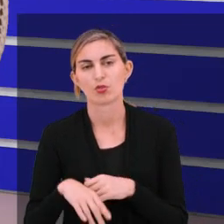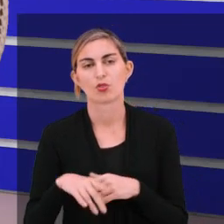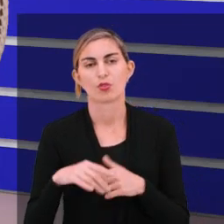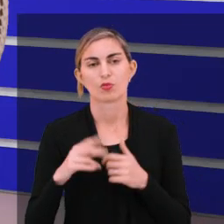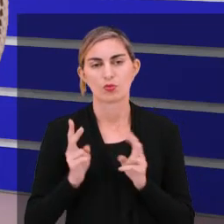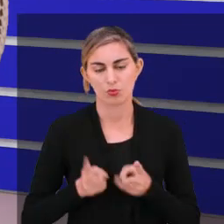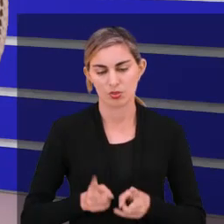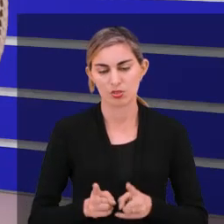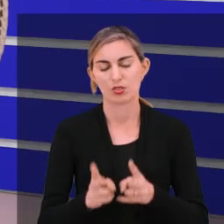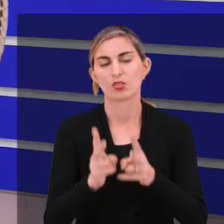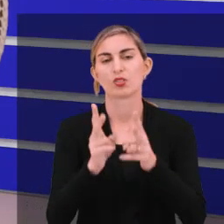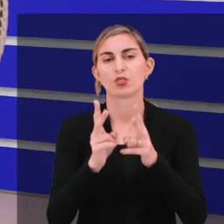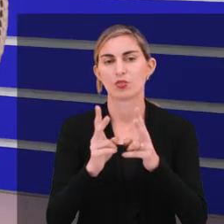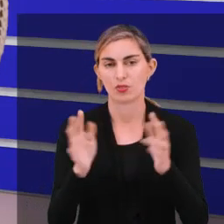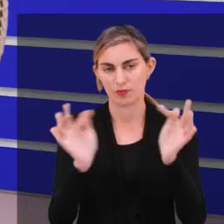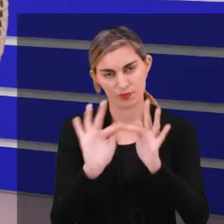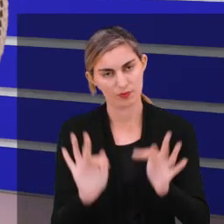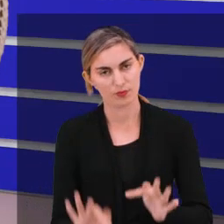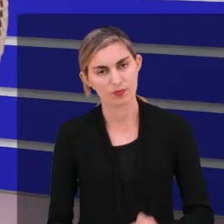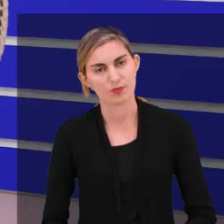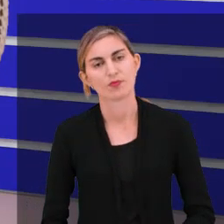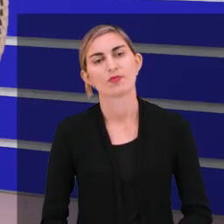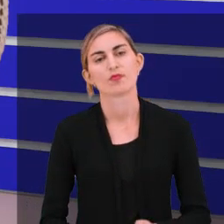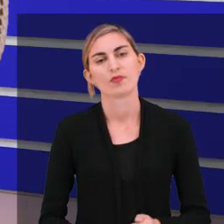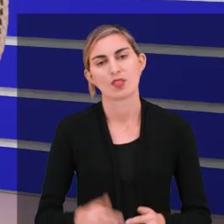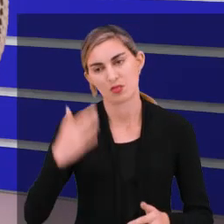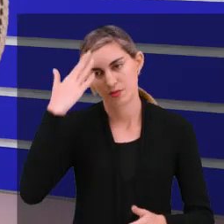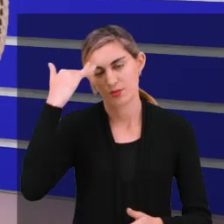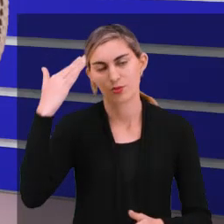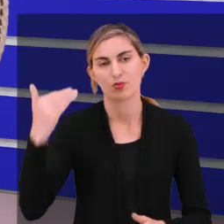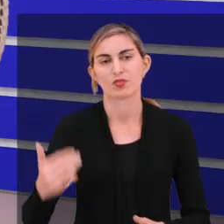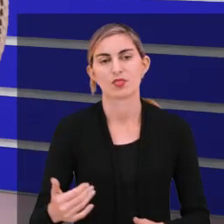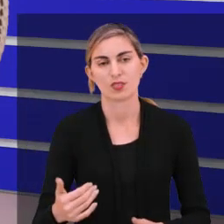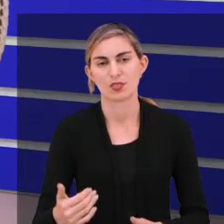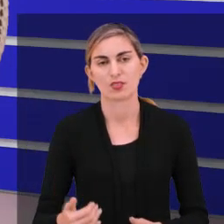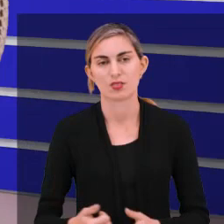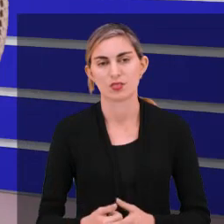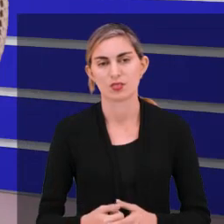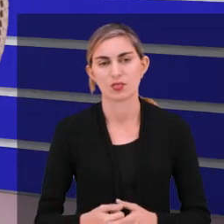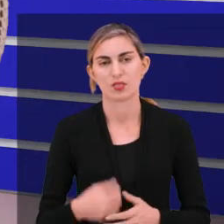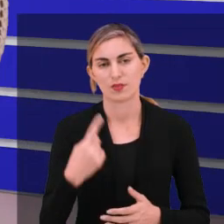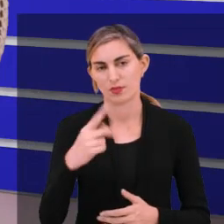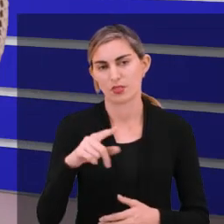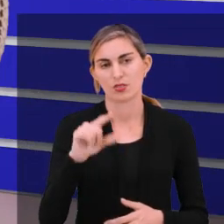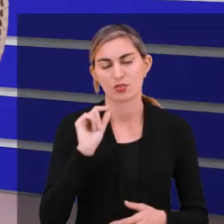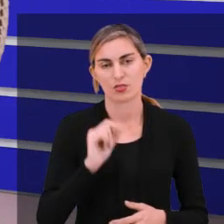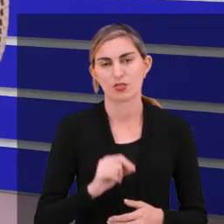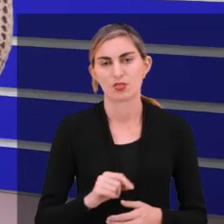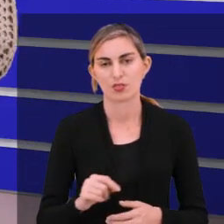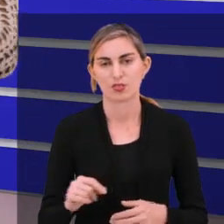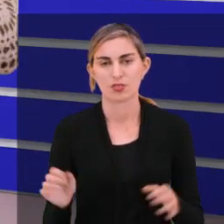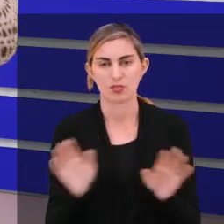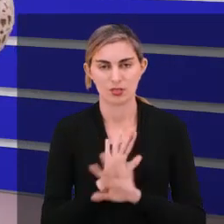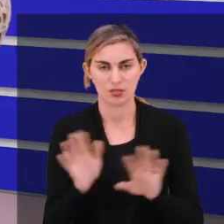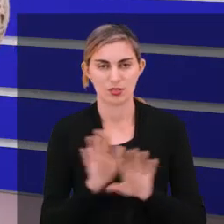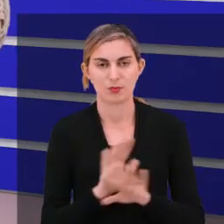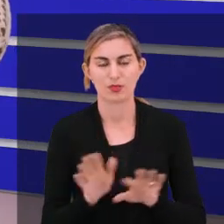possam caminhar com muita felicidade e muito sucesso, né, no que vocês escolheram.